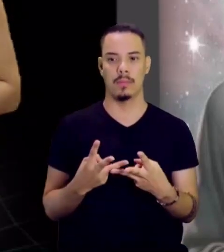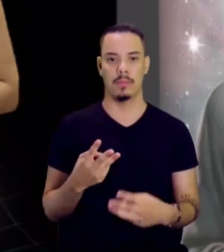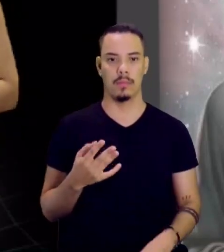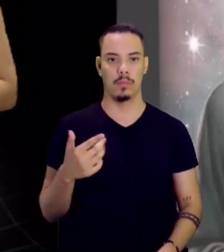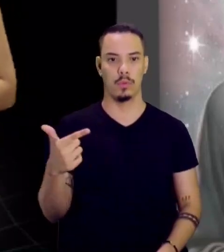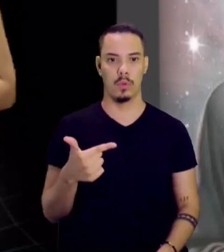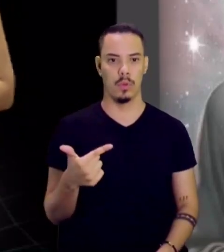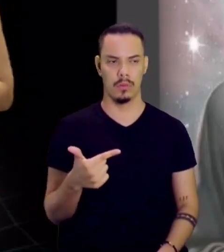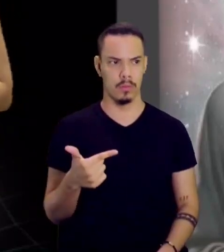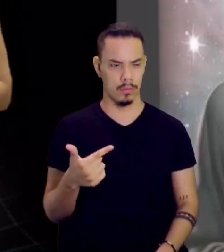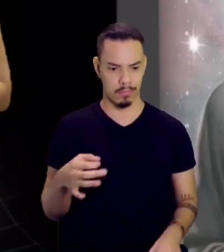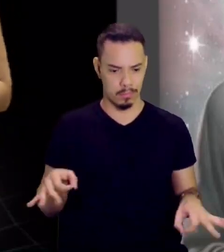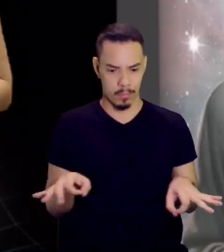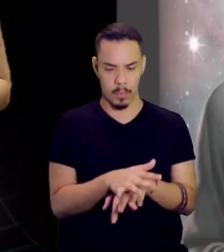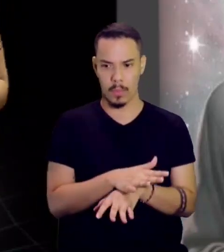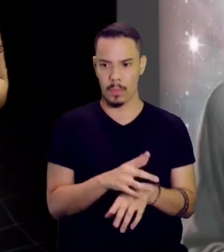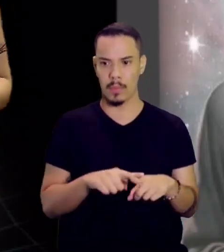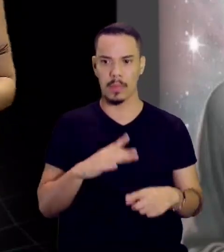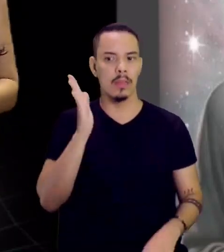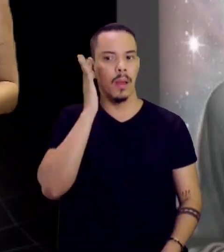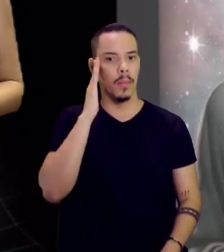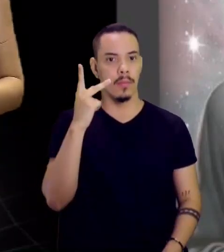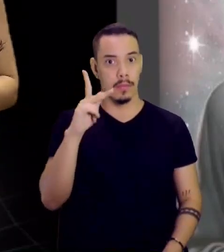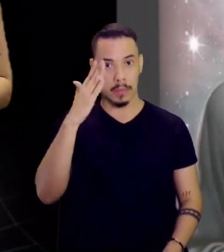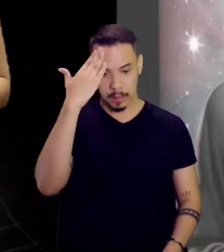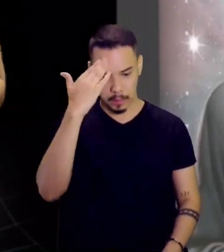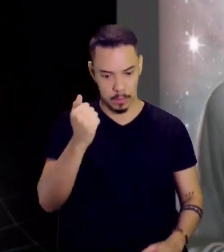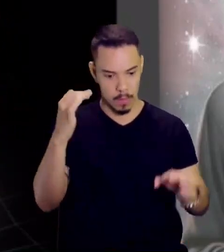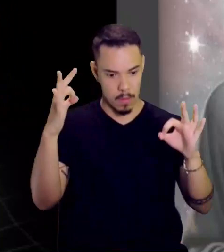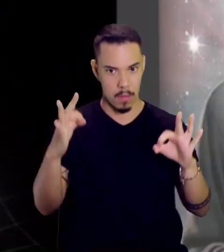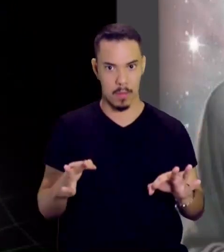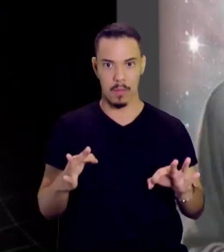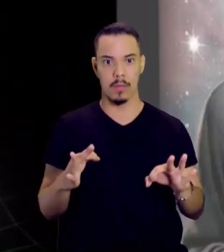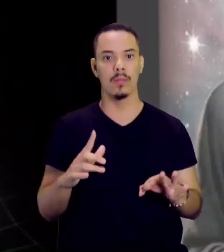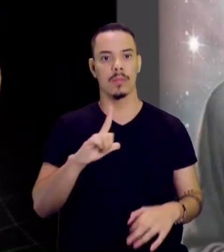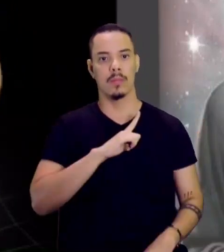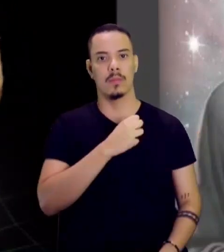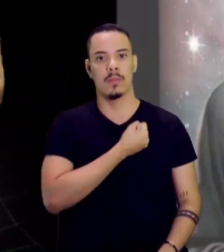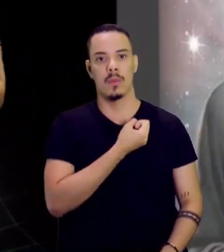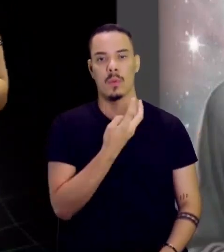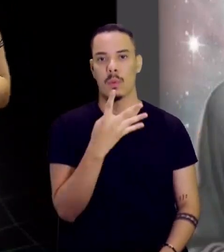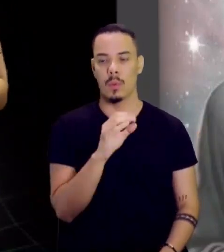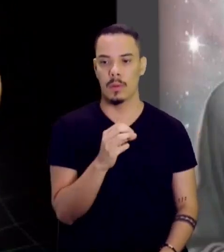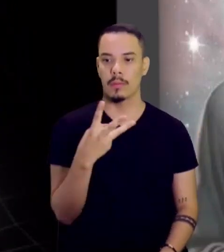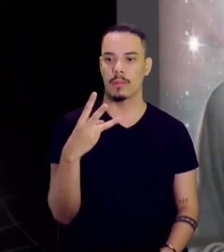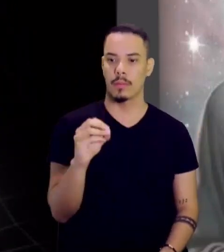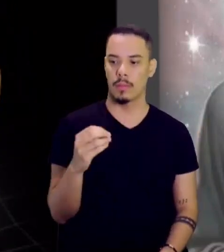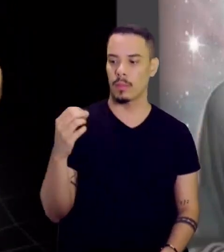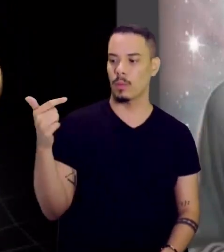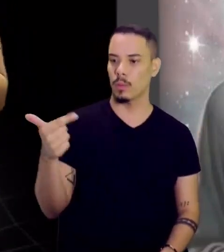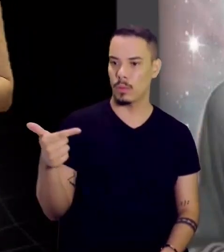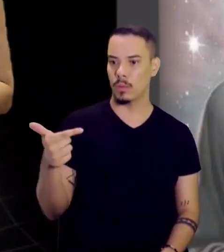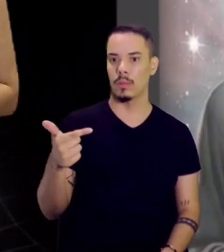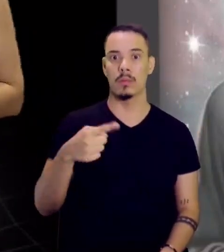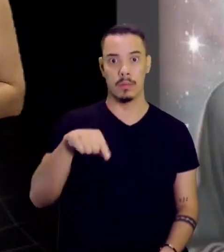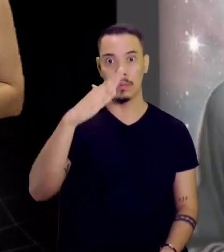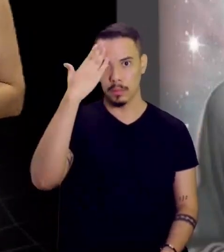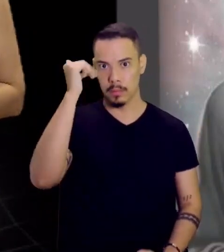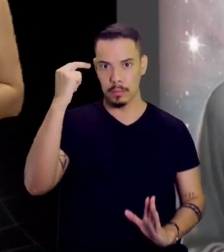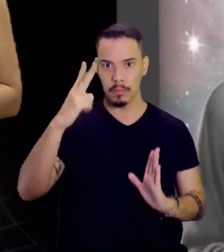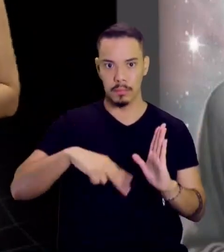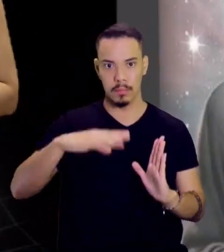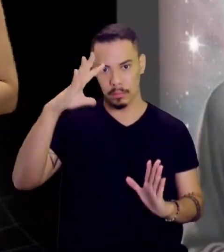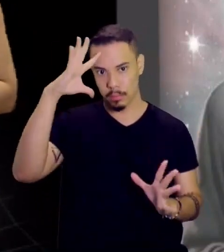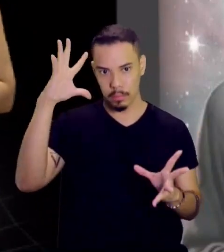e pronto? Não, mas quer saber se você sabe ler um gráfico. Exatamente. E o gráfico tinha o 40, tinha o 30, tinha o 2. Você sabe ler que quando